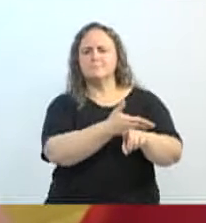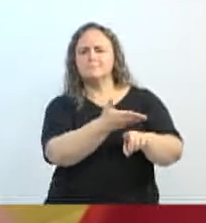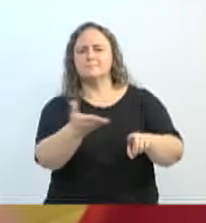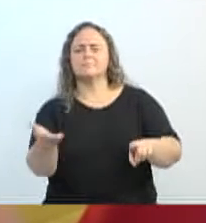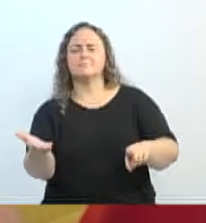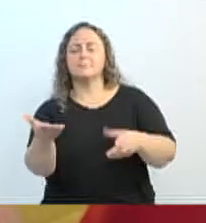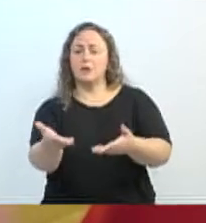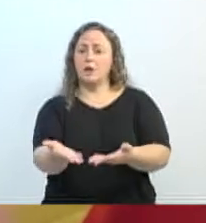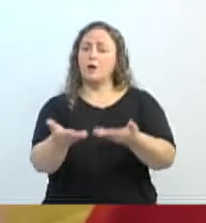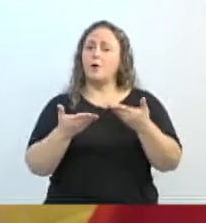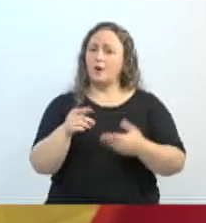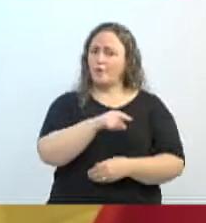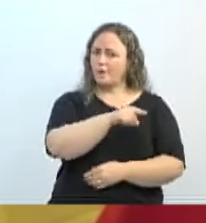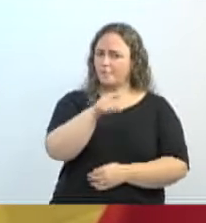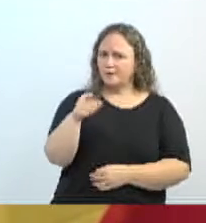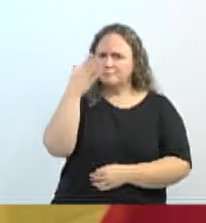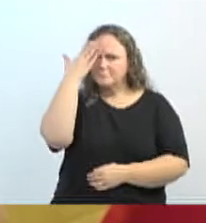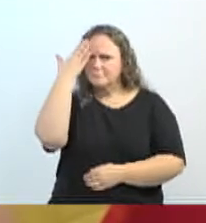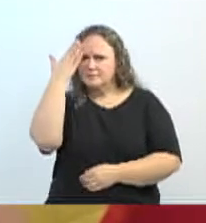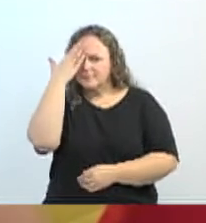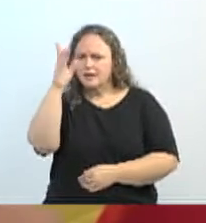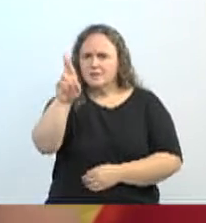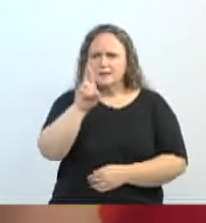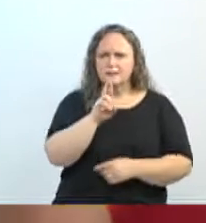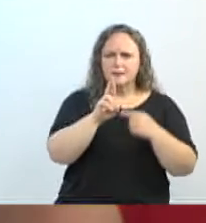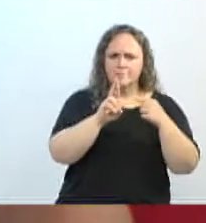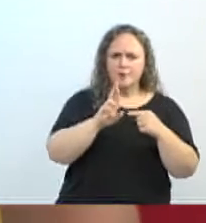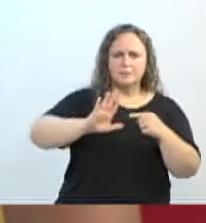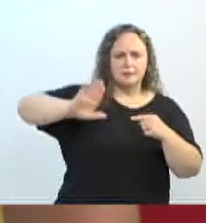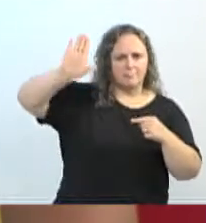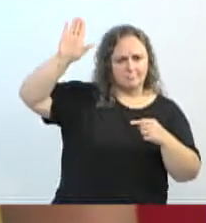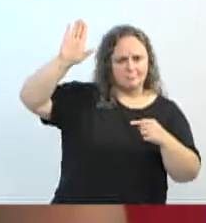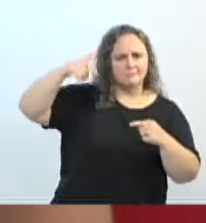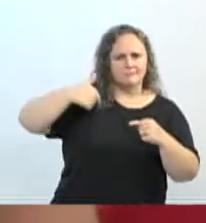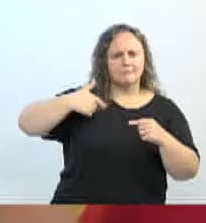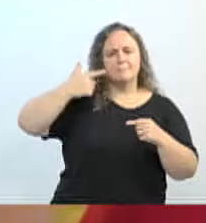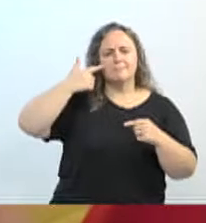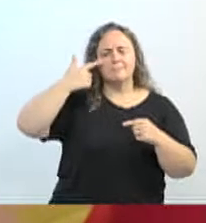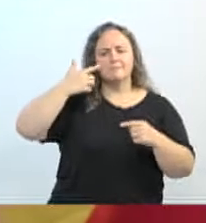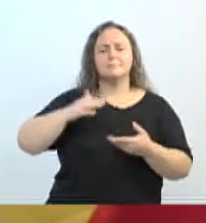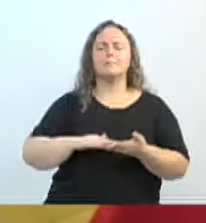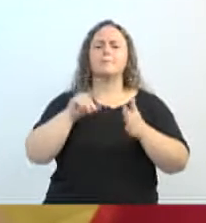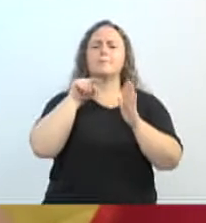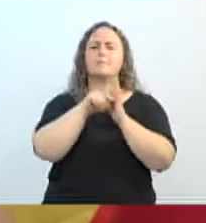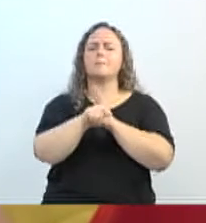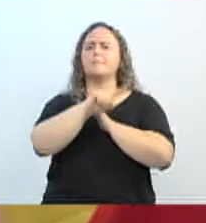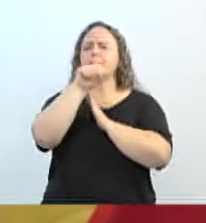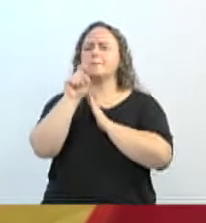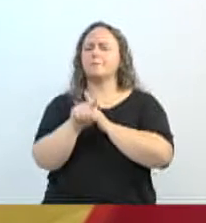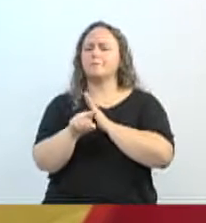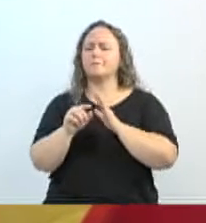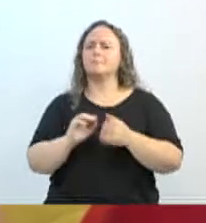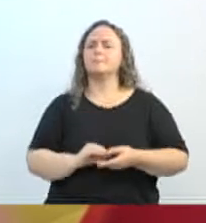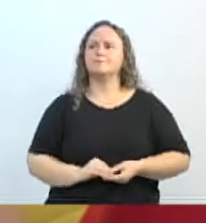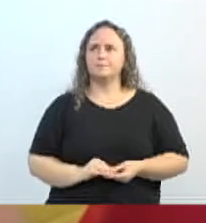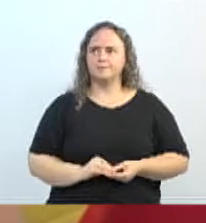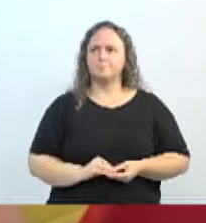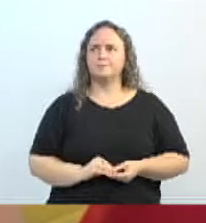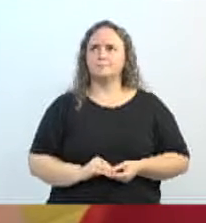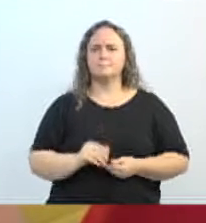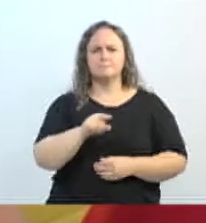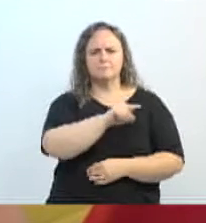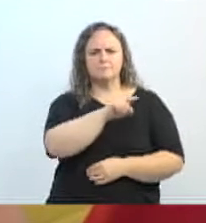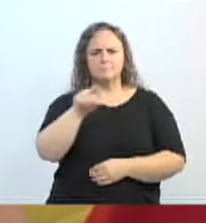senhores vereadores, se souberem a resposta para o meu desafio, que se manifestem. E a pergunta é, alguém aqui